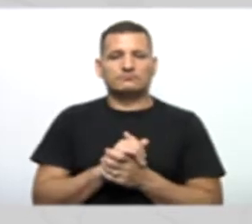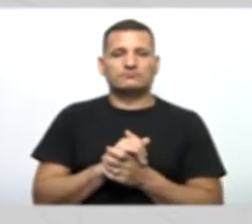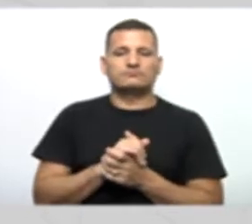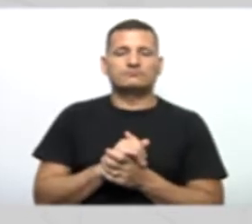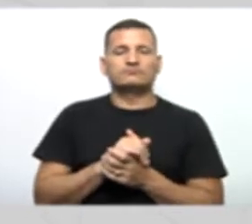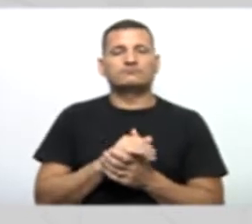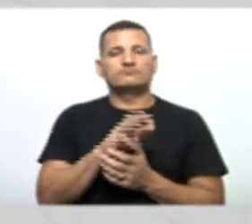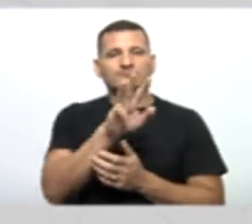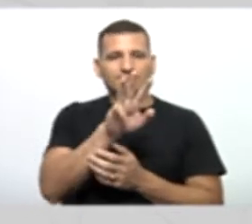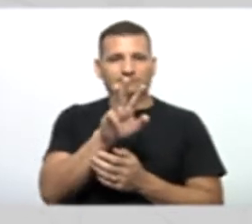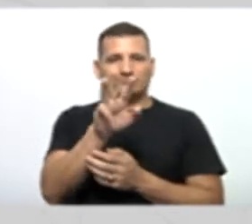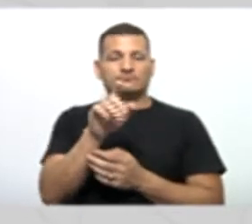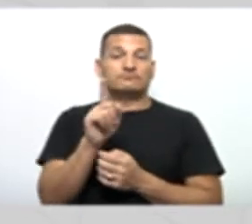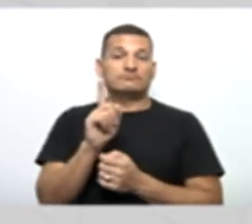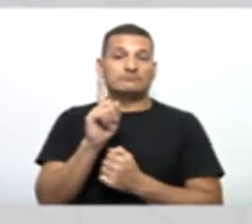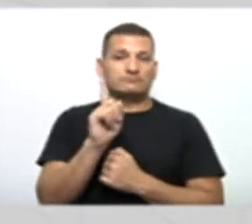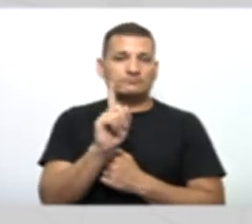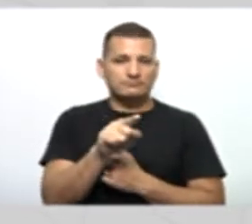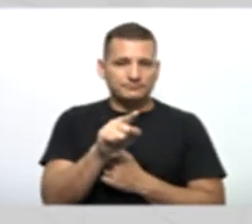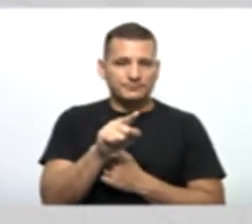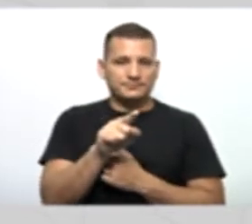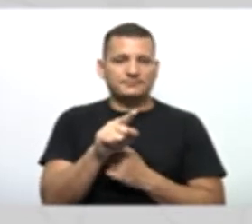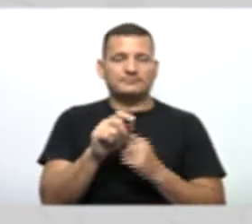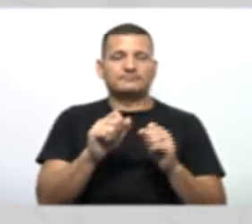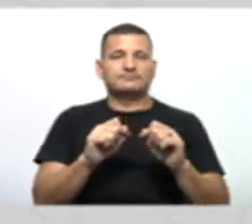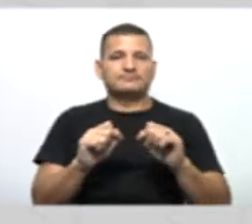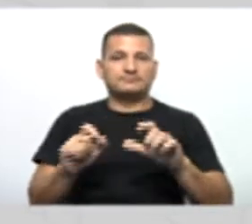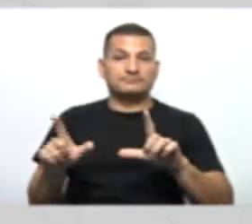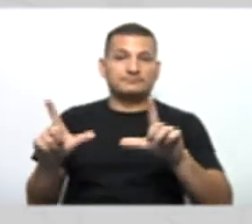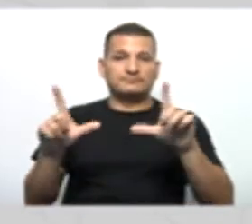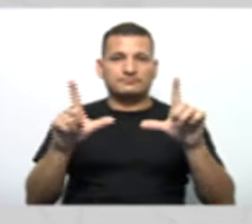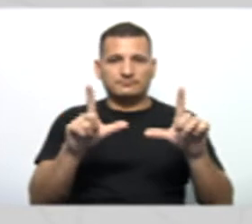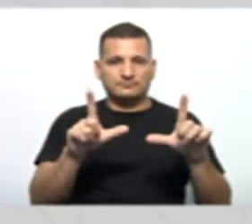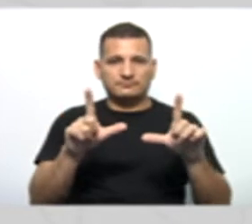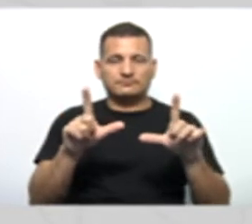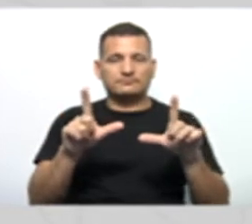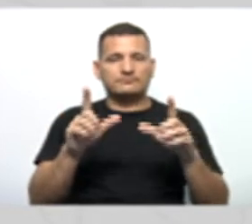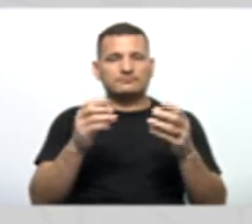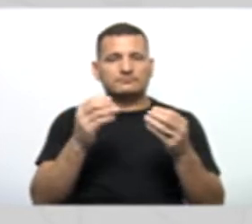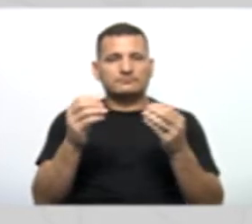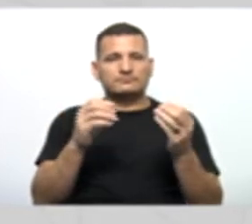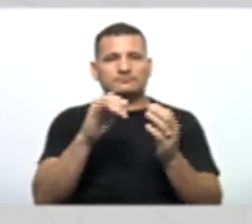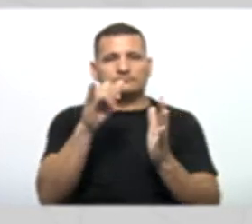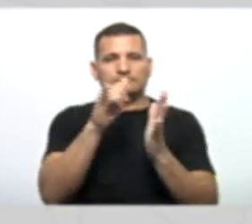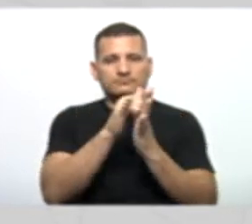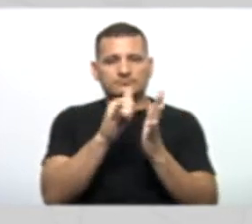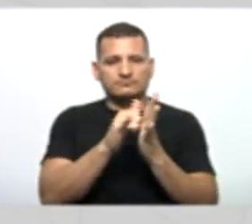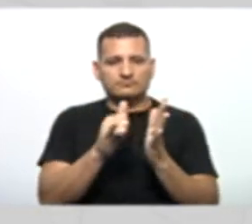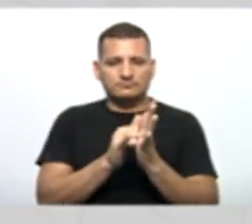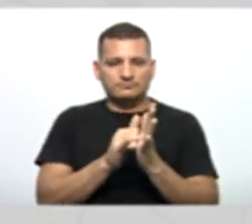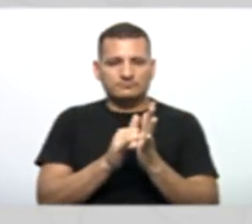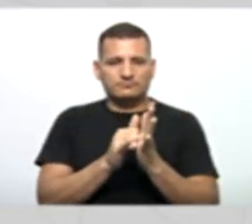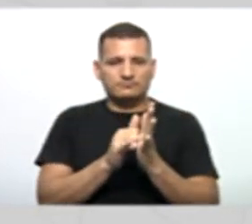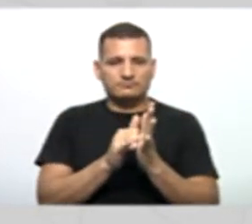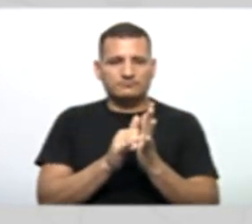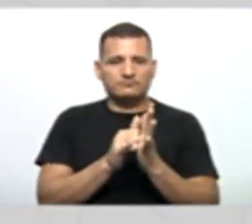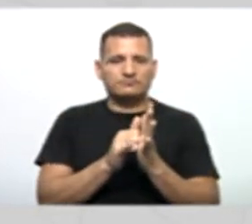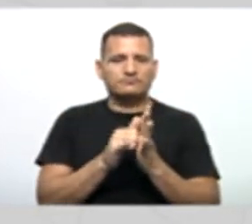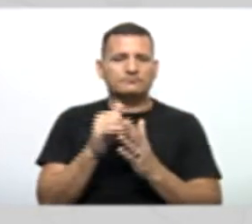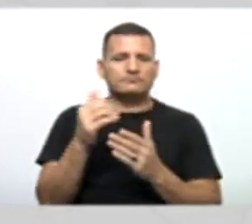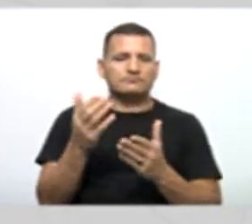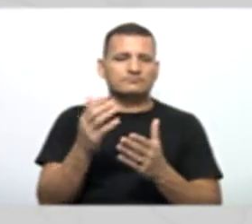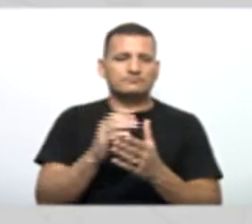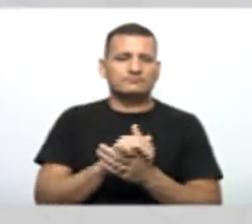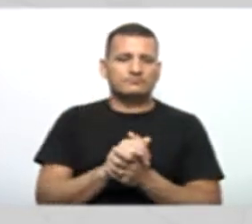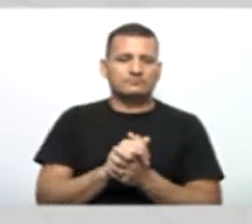link, que vai abrir aí uma instrução para você fazer a instalação. Você vai instalar o AMP Server. Por que é o AMP? Porque ele vem